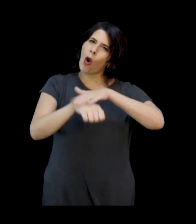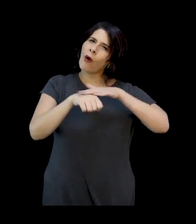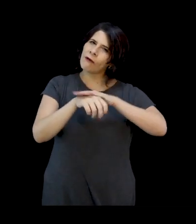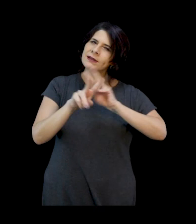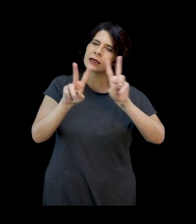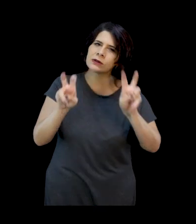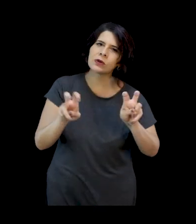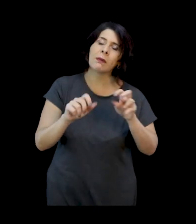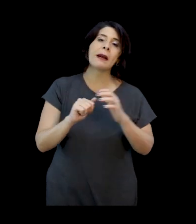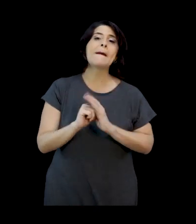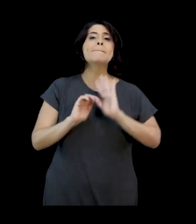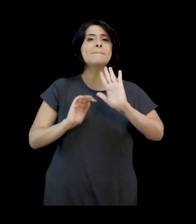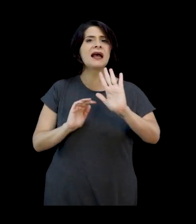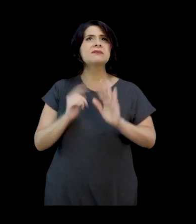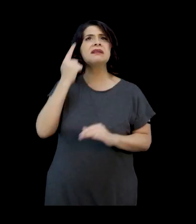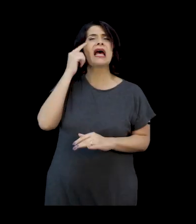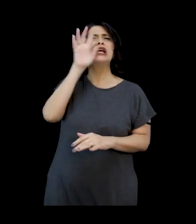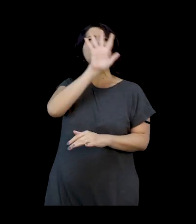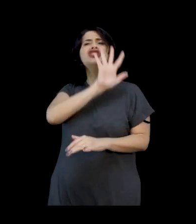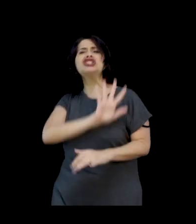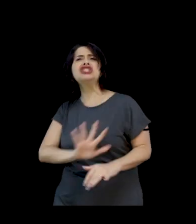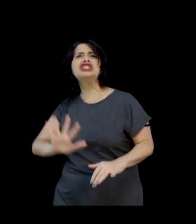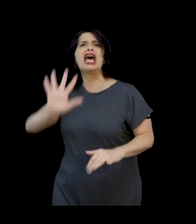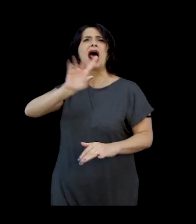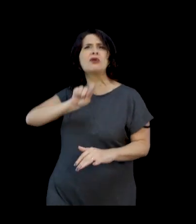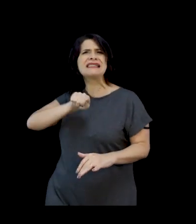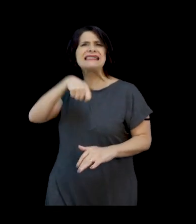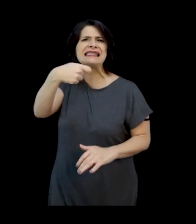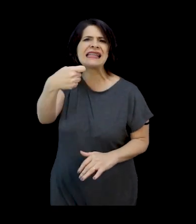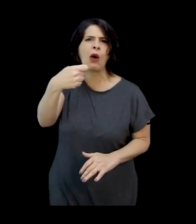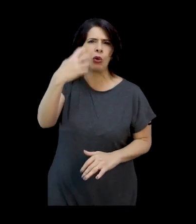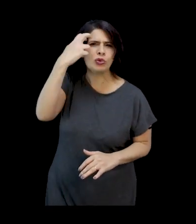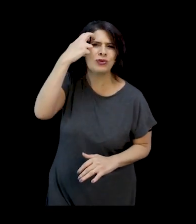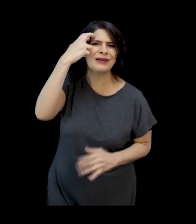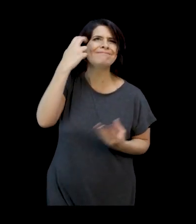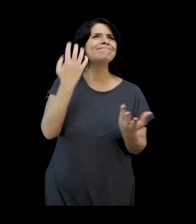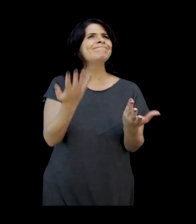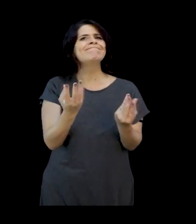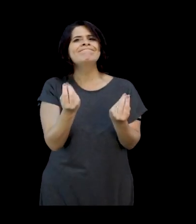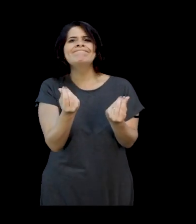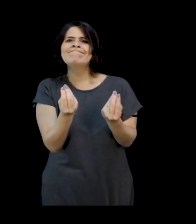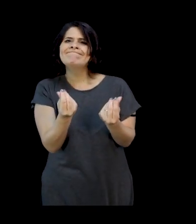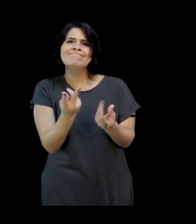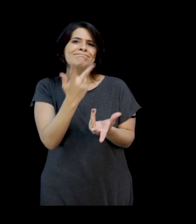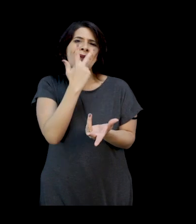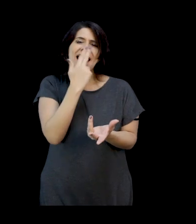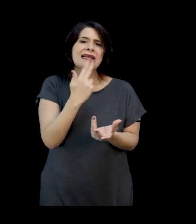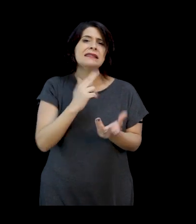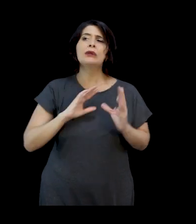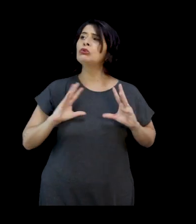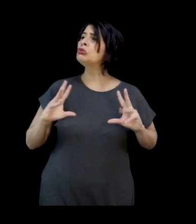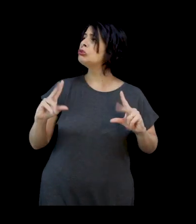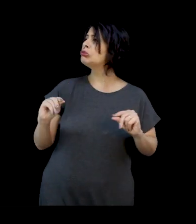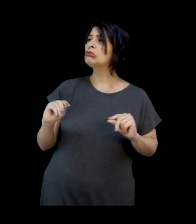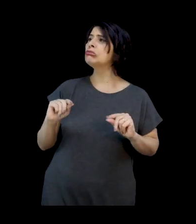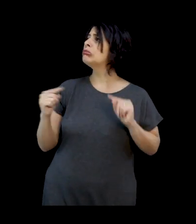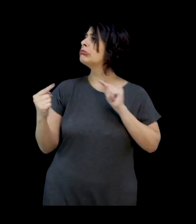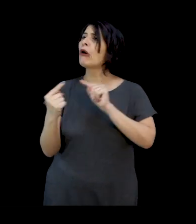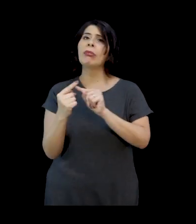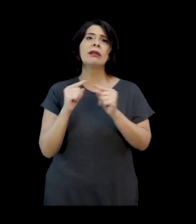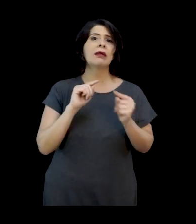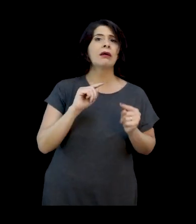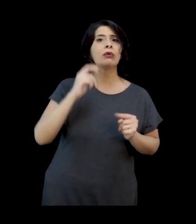Mas uma das consequências de tratar tudo como cultura é que você iguala a cultura aos campos do saber